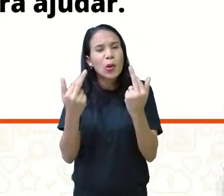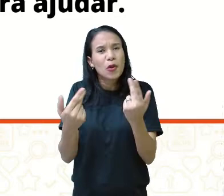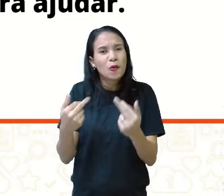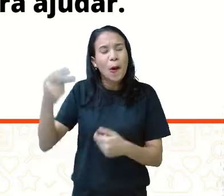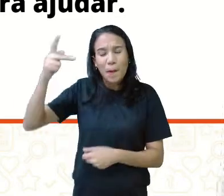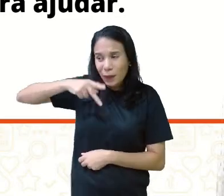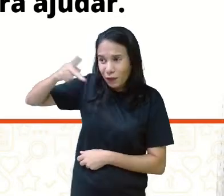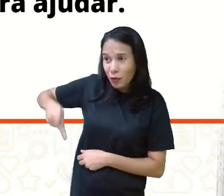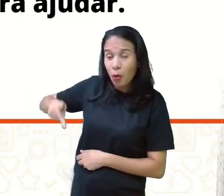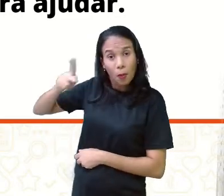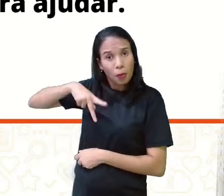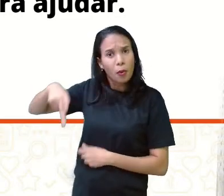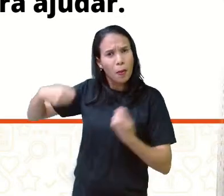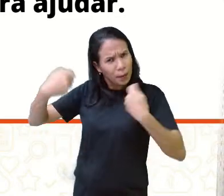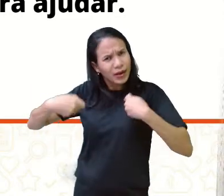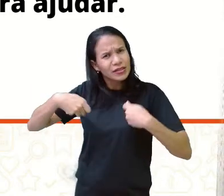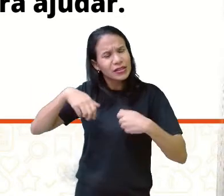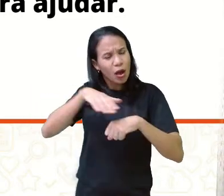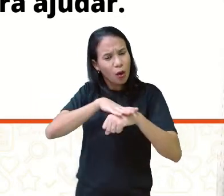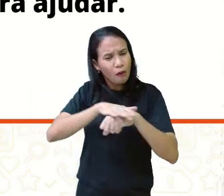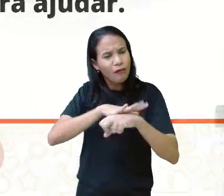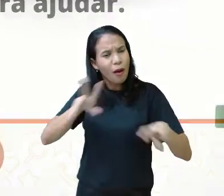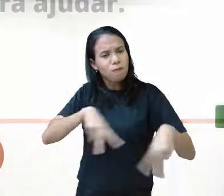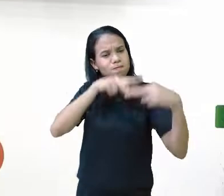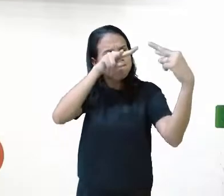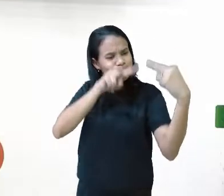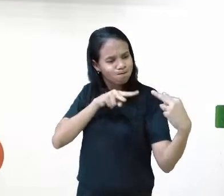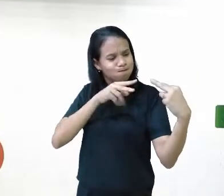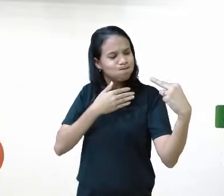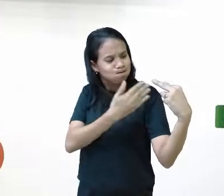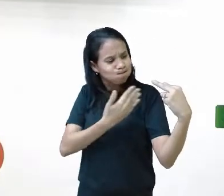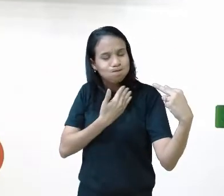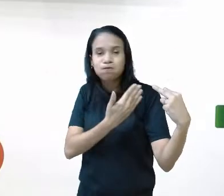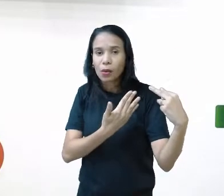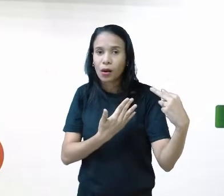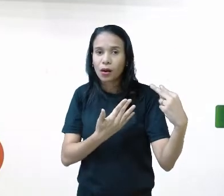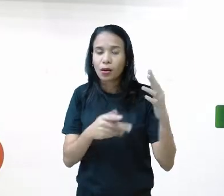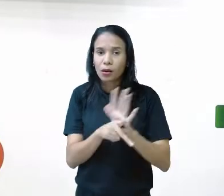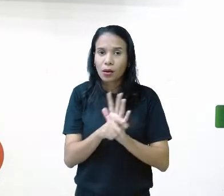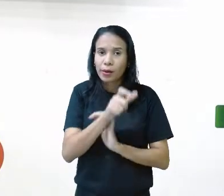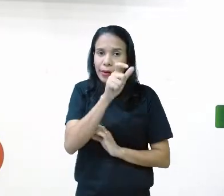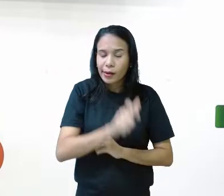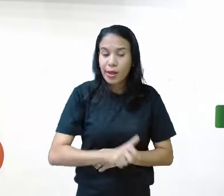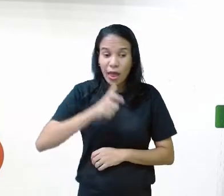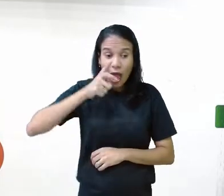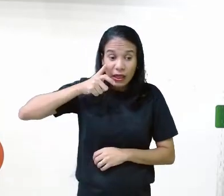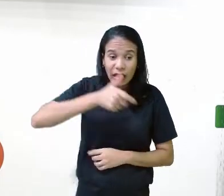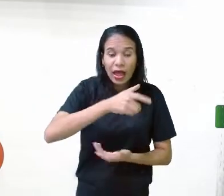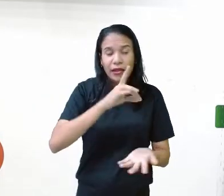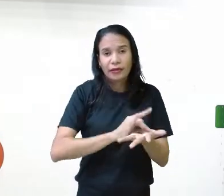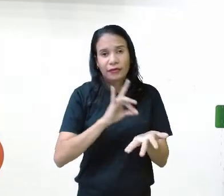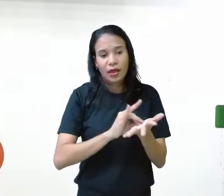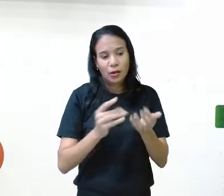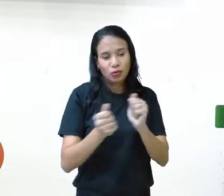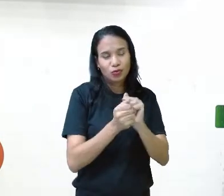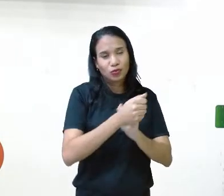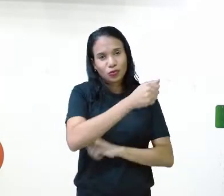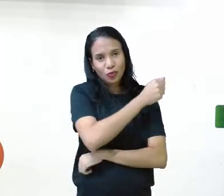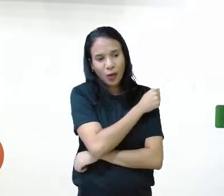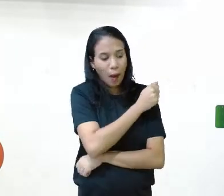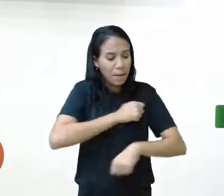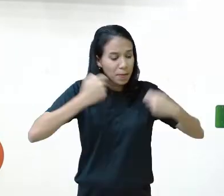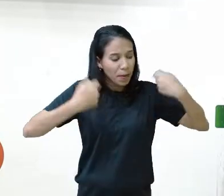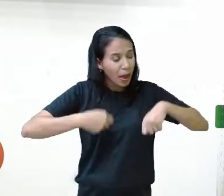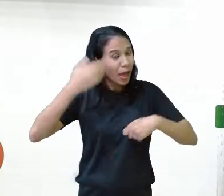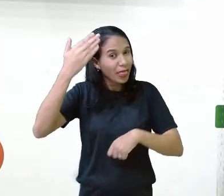professor, ele precisa se demonstrar com o estudante, ele